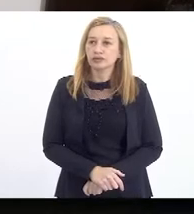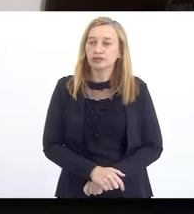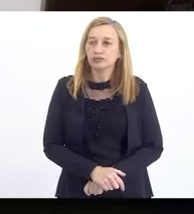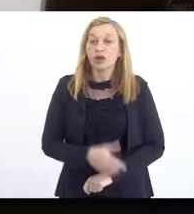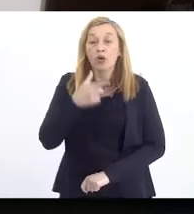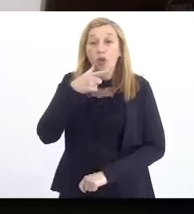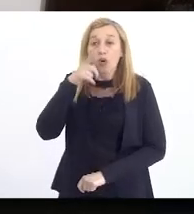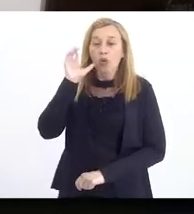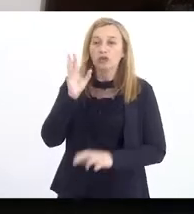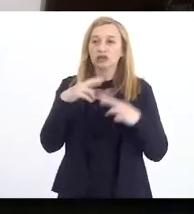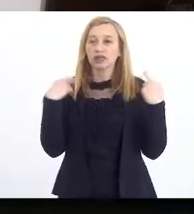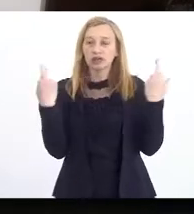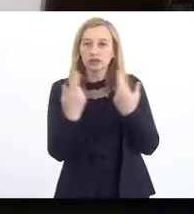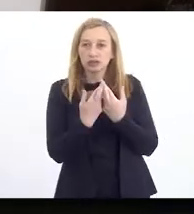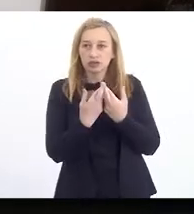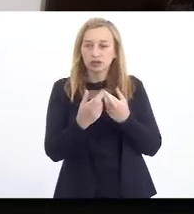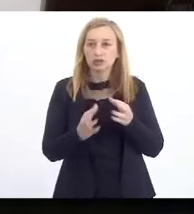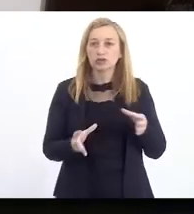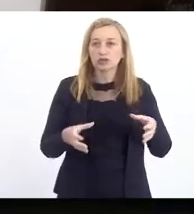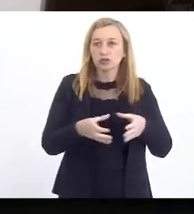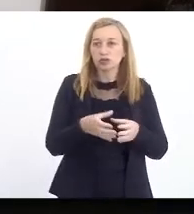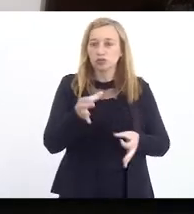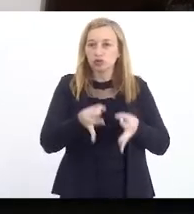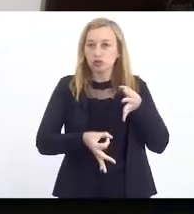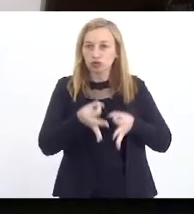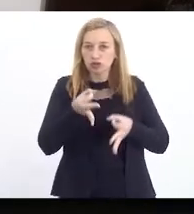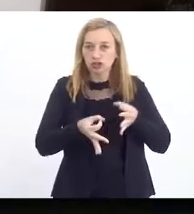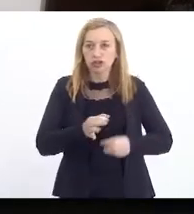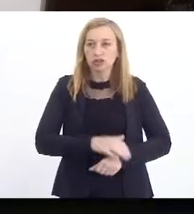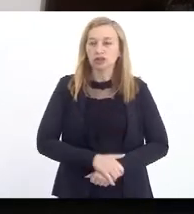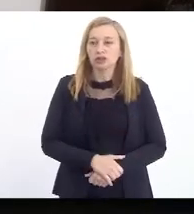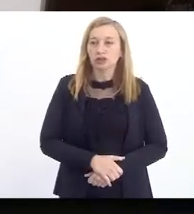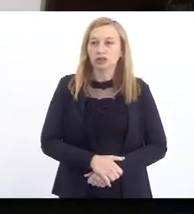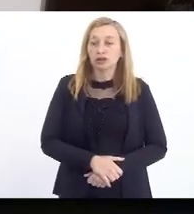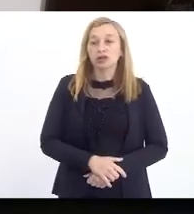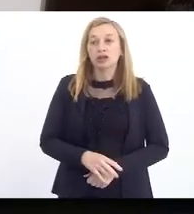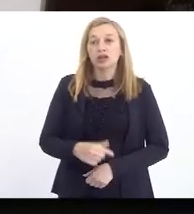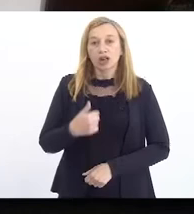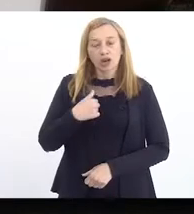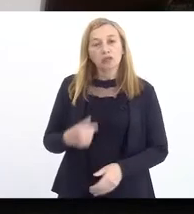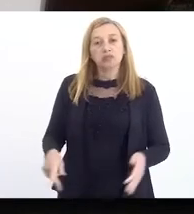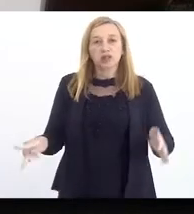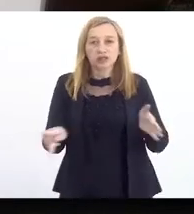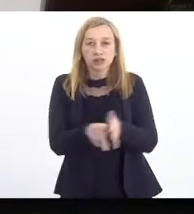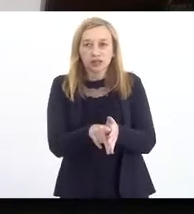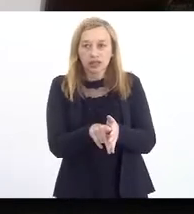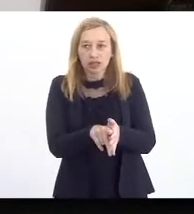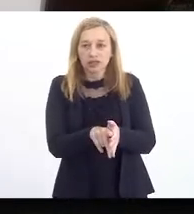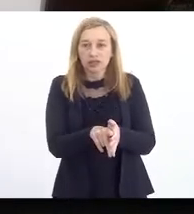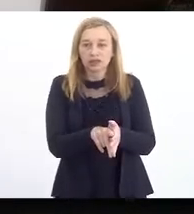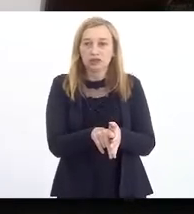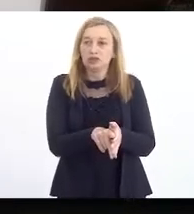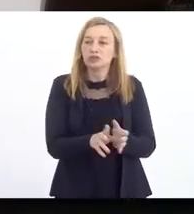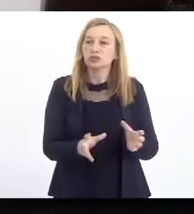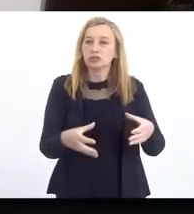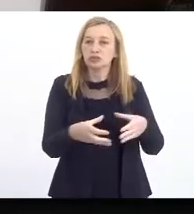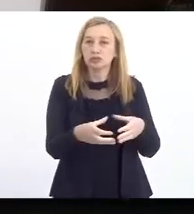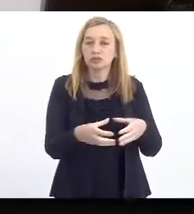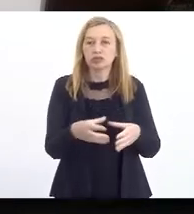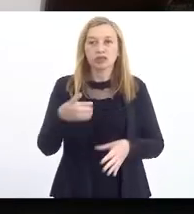Ontem, na reunião da Comissão de Constituição e Justiça, que eu sou membro, o deputado Márcio Pacheco